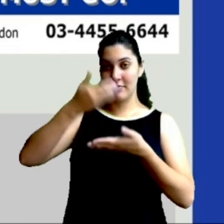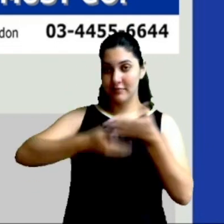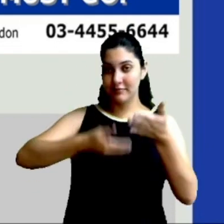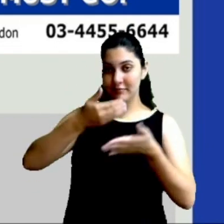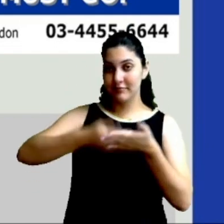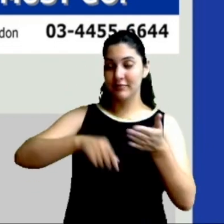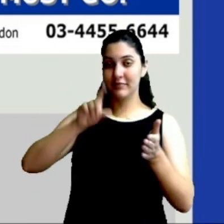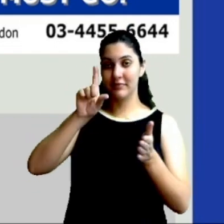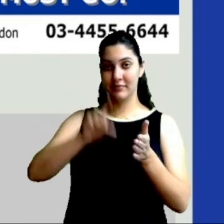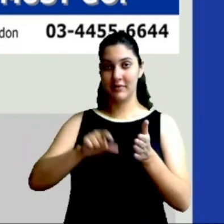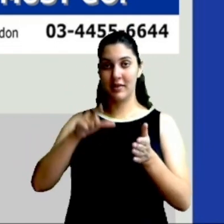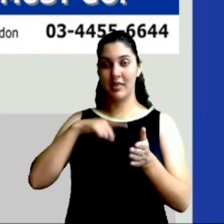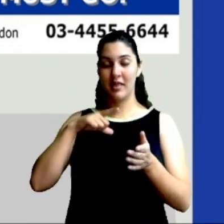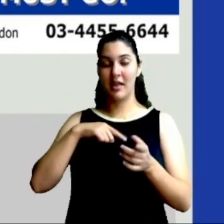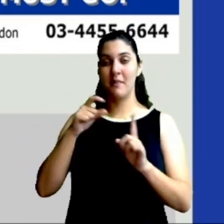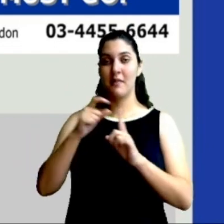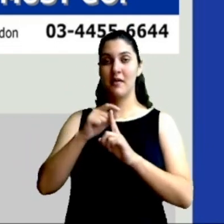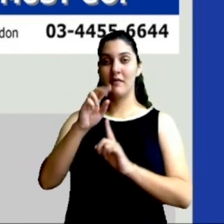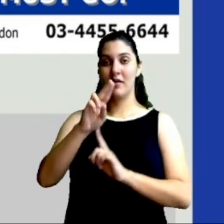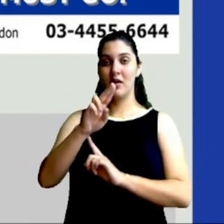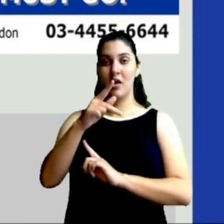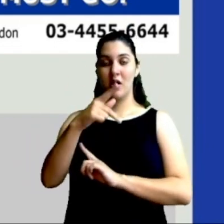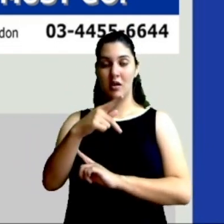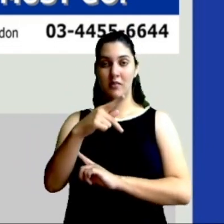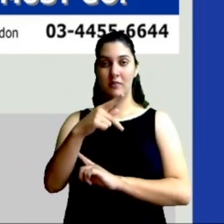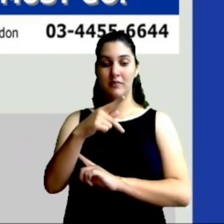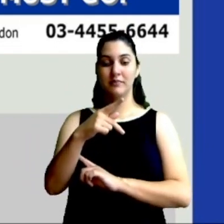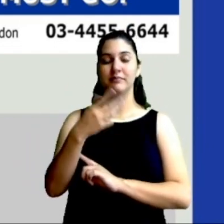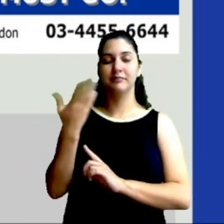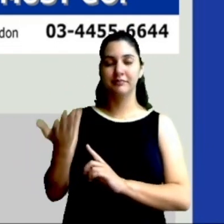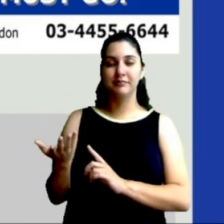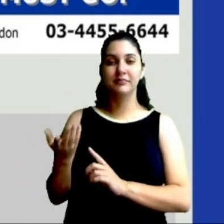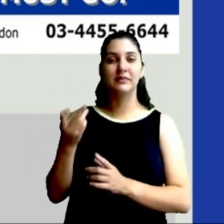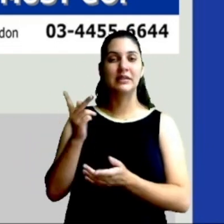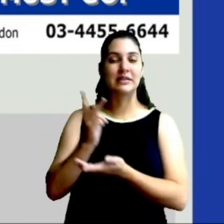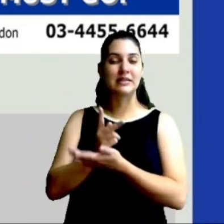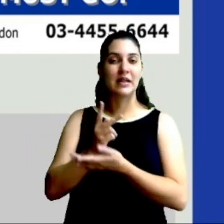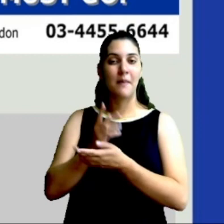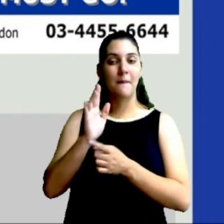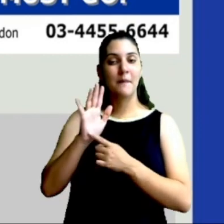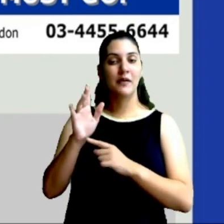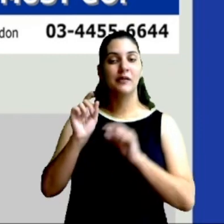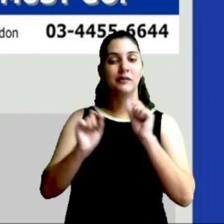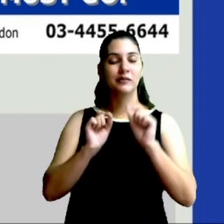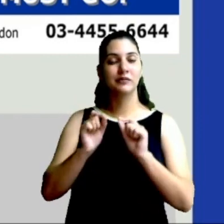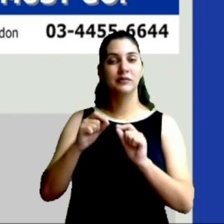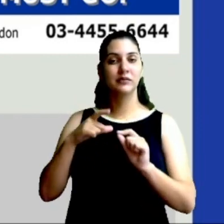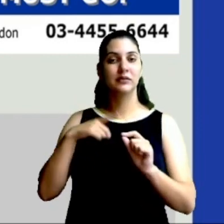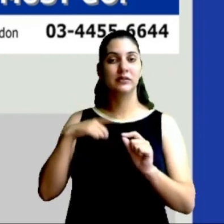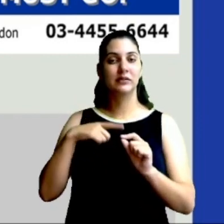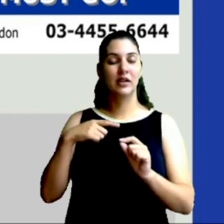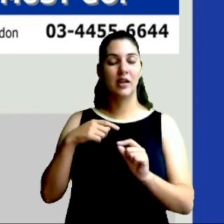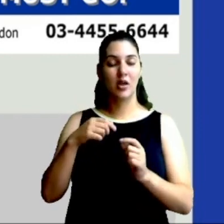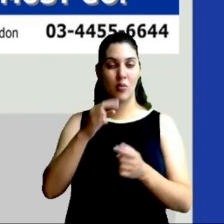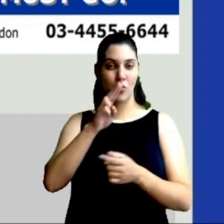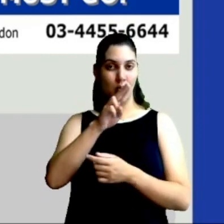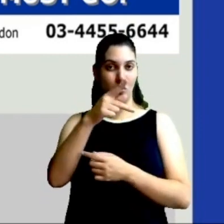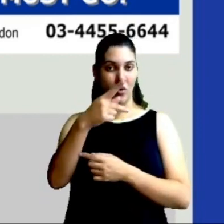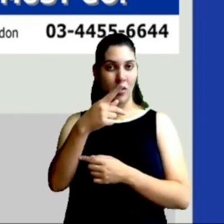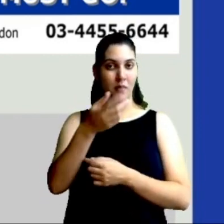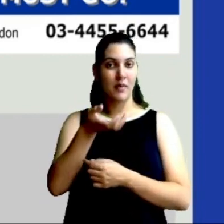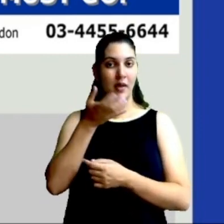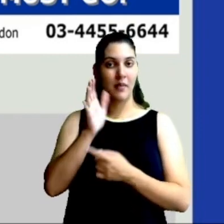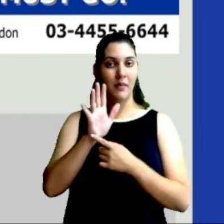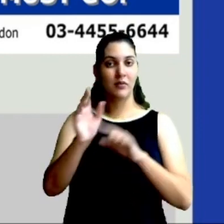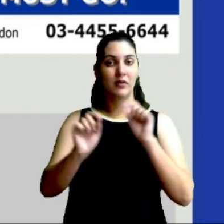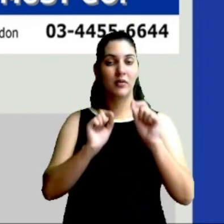palavrinha up, você vai ficar sempre ligado. Vi um anúncio em inglês, olha aí a porcentagem, teve um up. O up quer dizer